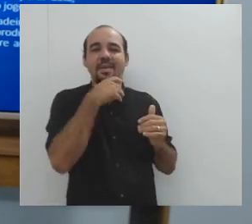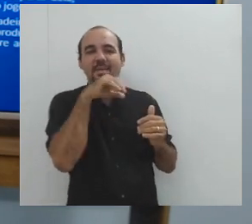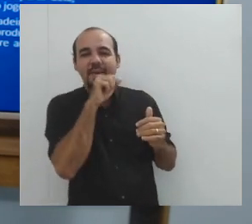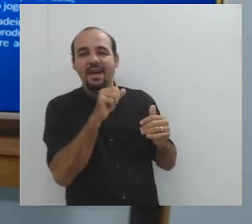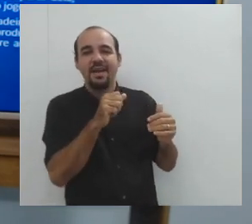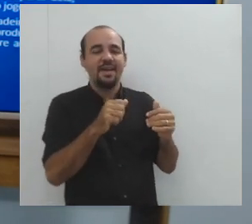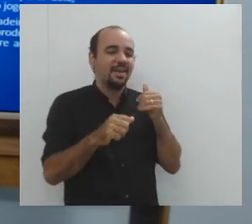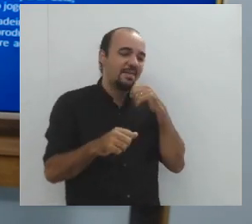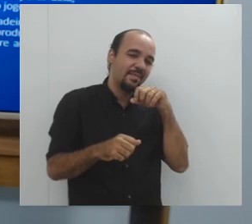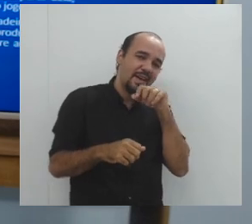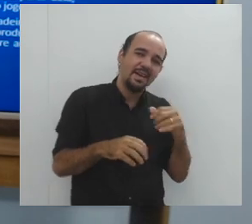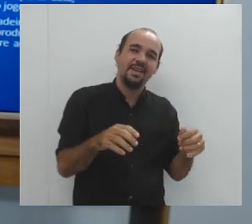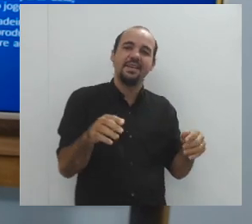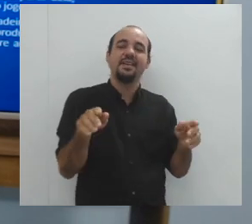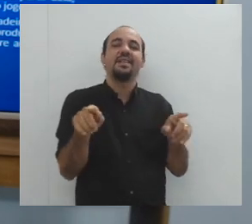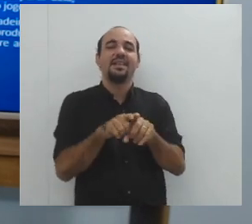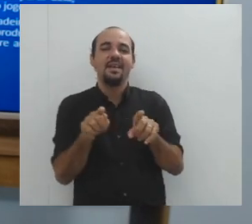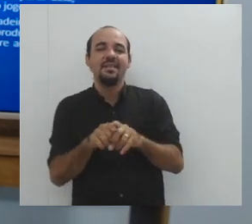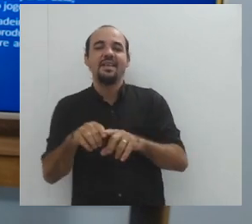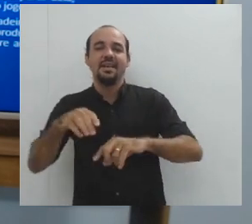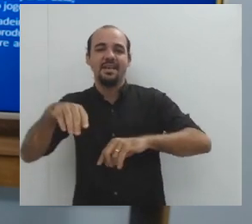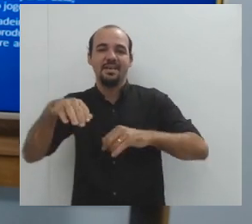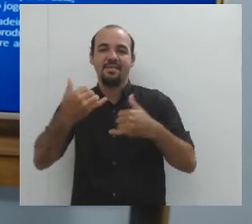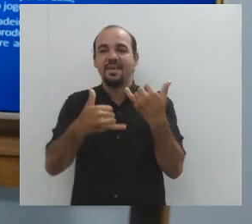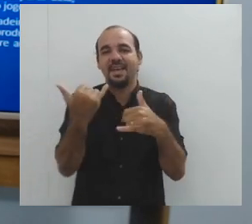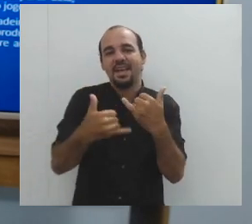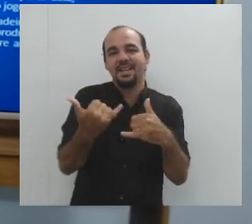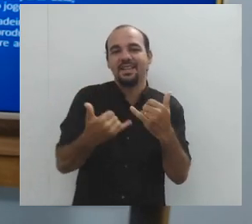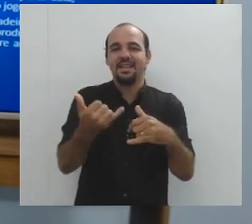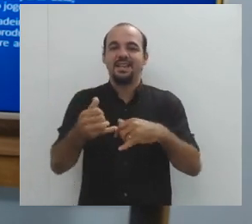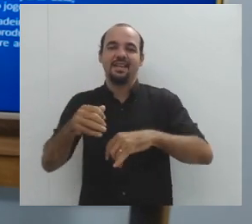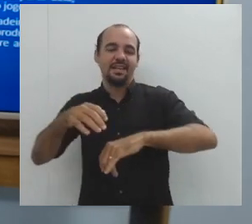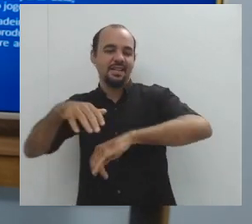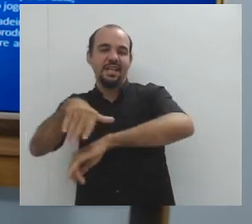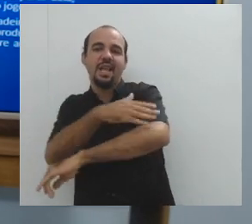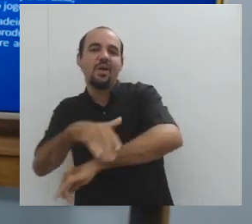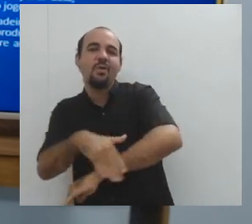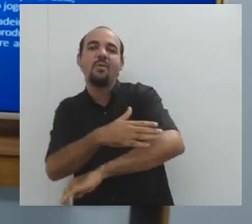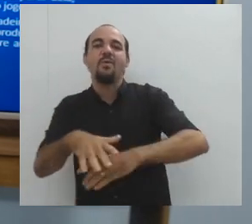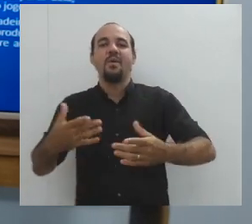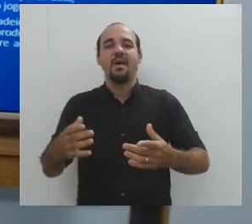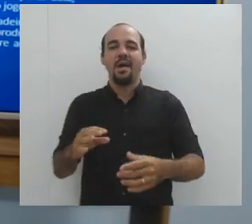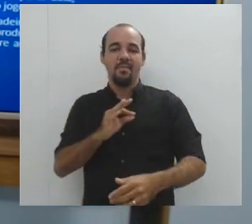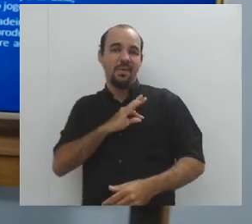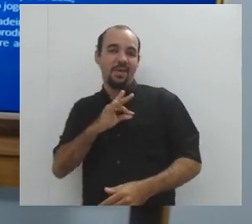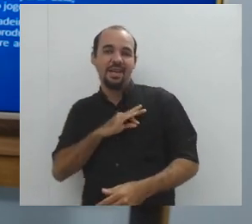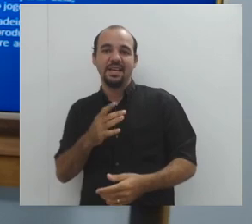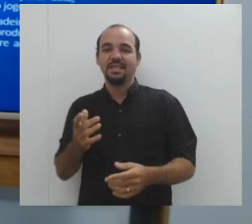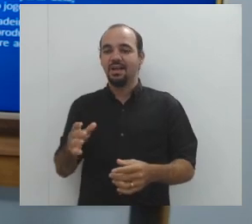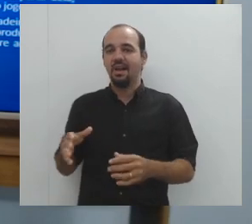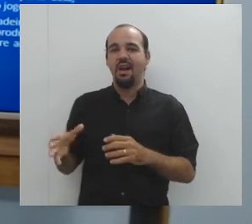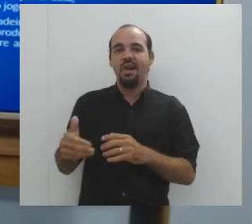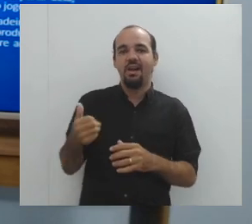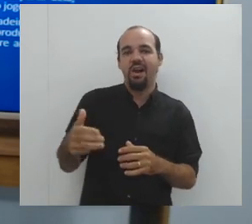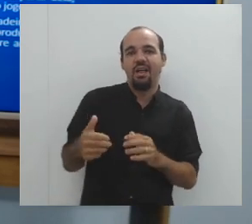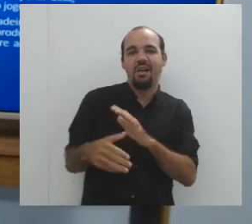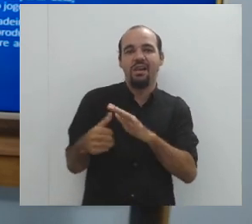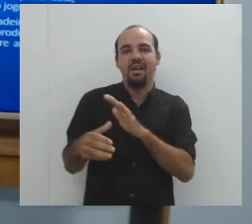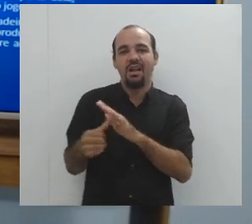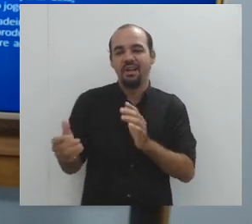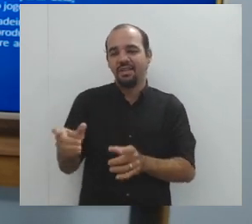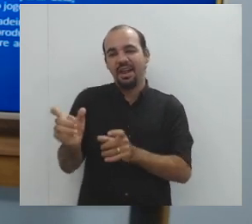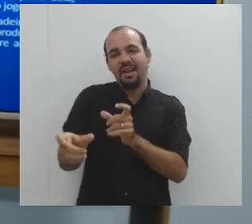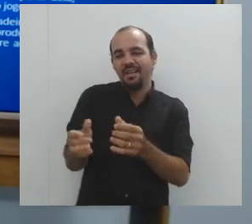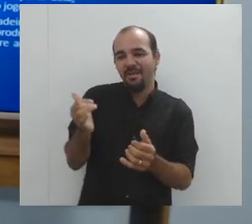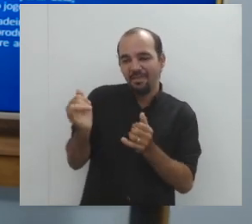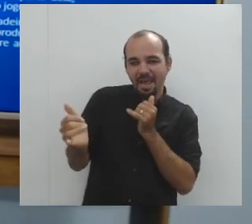polícia e ladrão, que, diferente do que a gente possa pensar, e confirmando o que a gente falou anteriormente, a